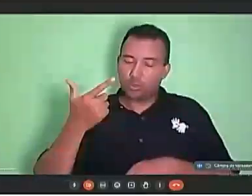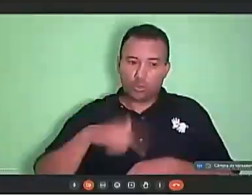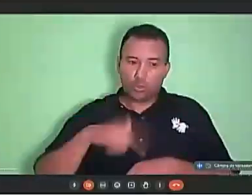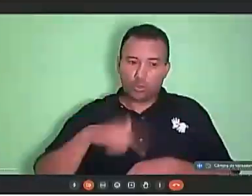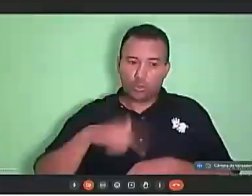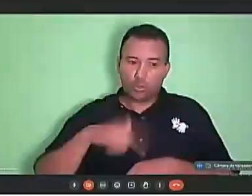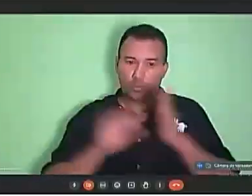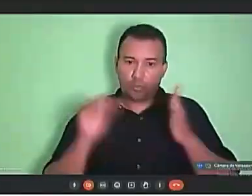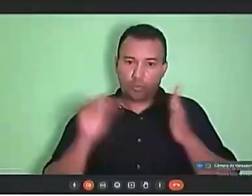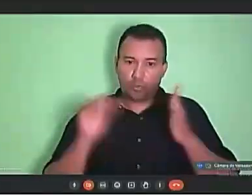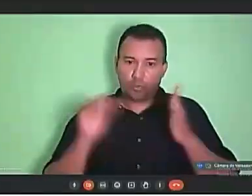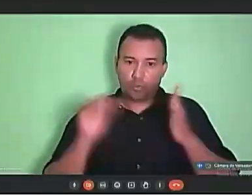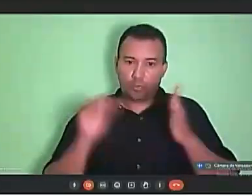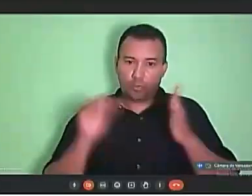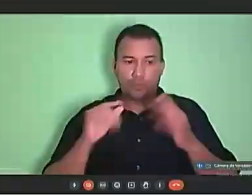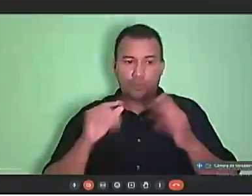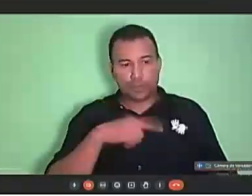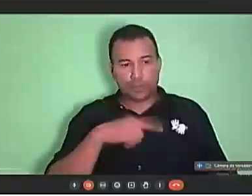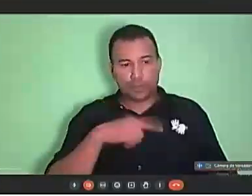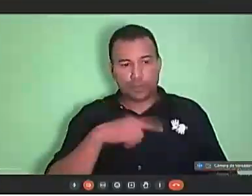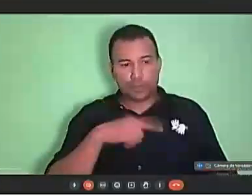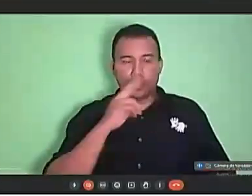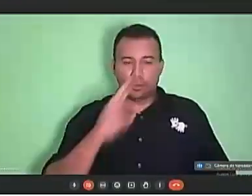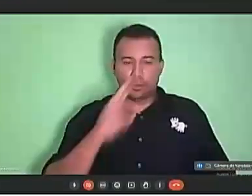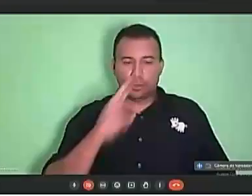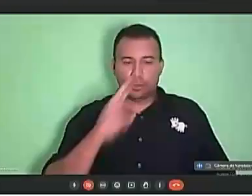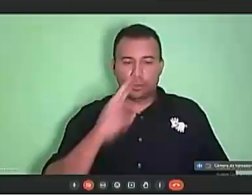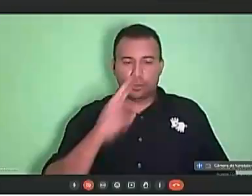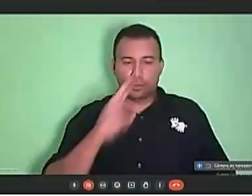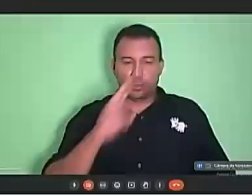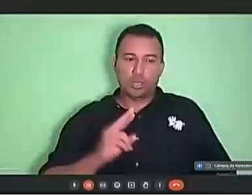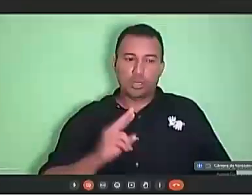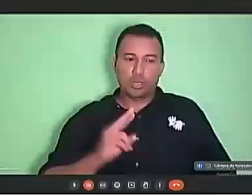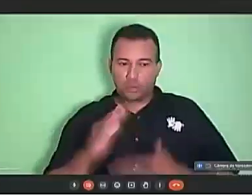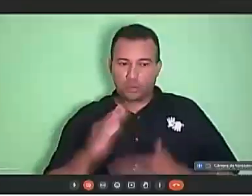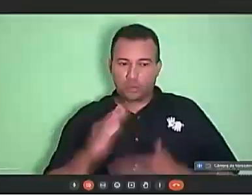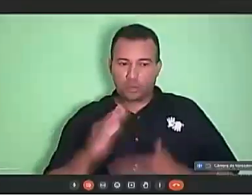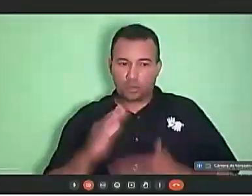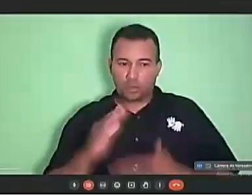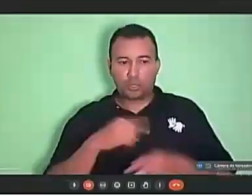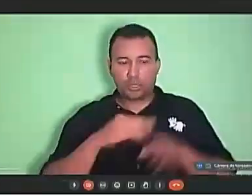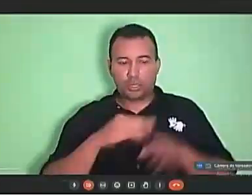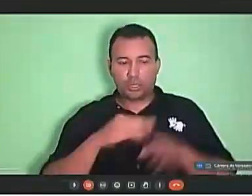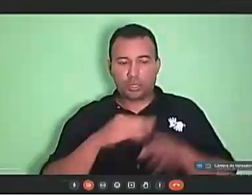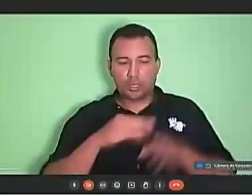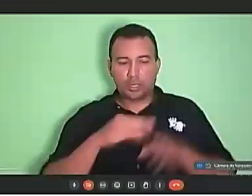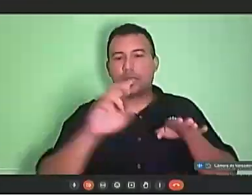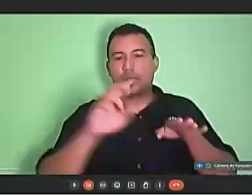são os resultados. Olha aqui, ó. Nós temos vazões. Vamos pegar essa linha de 5.000, onde estão